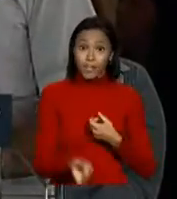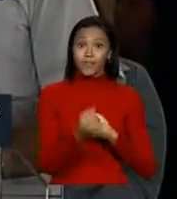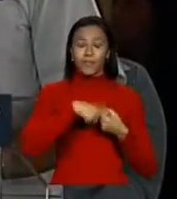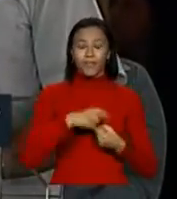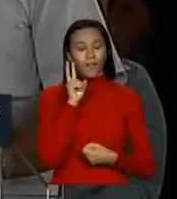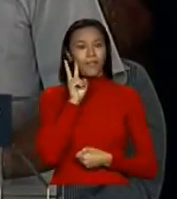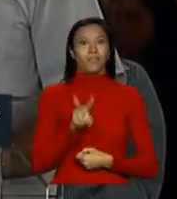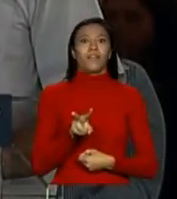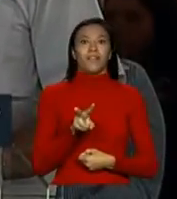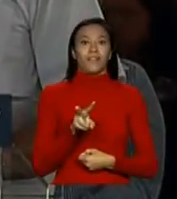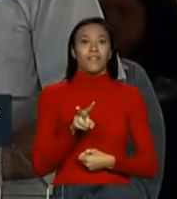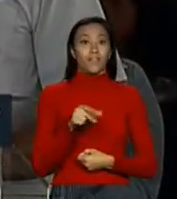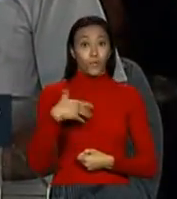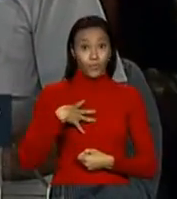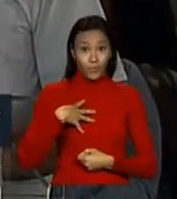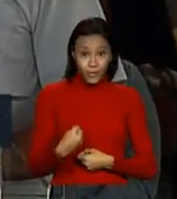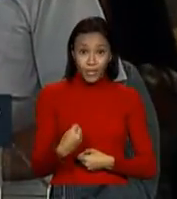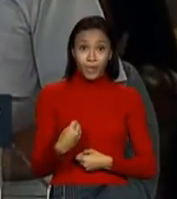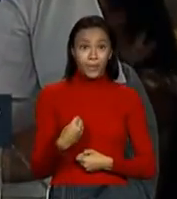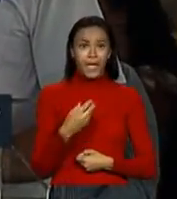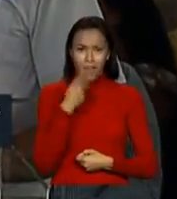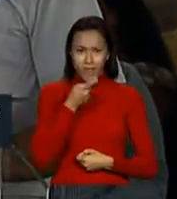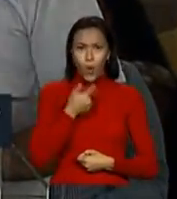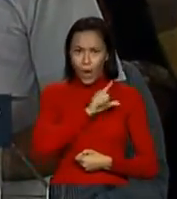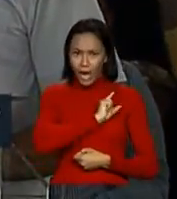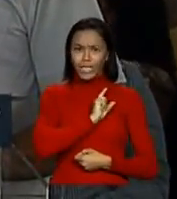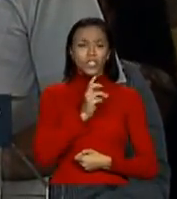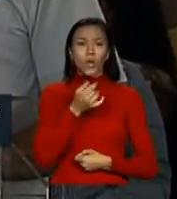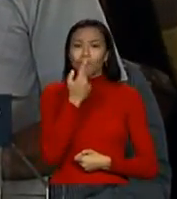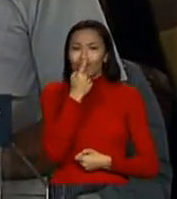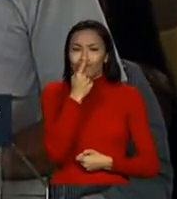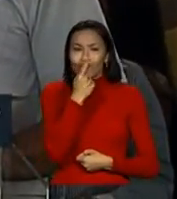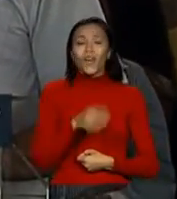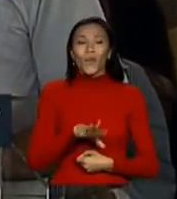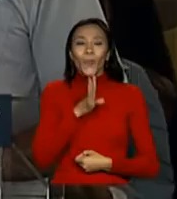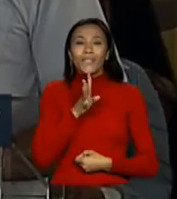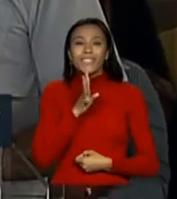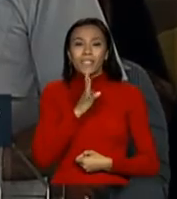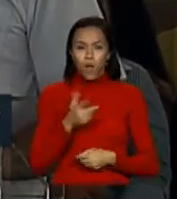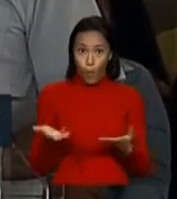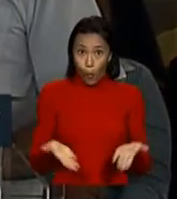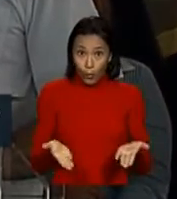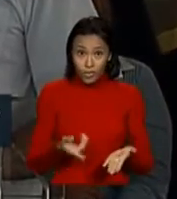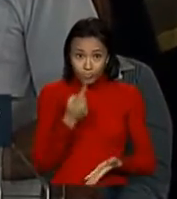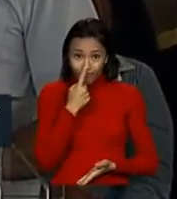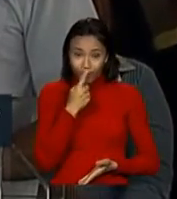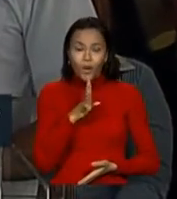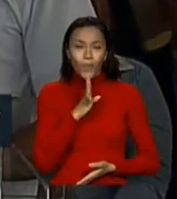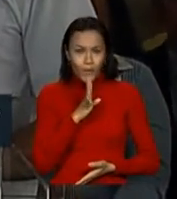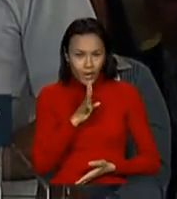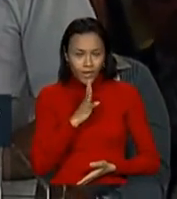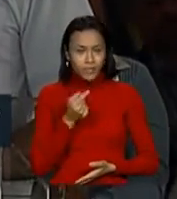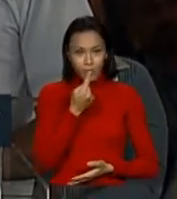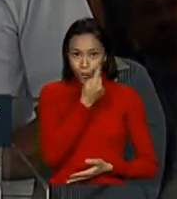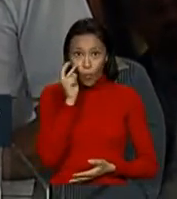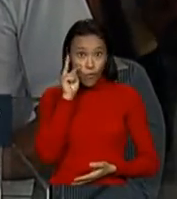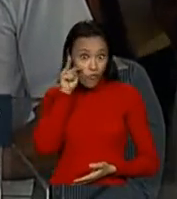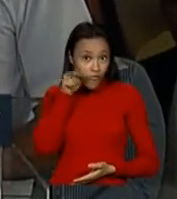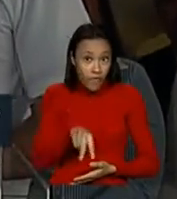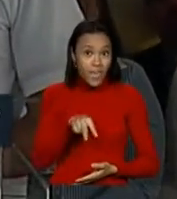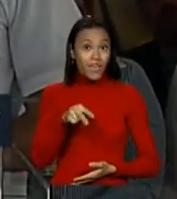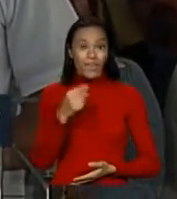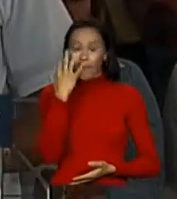a enxergar e o filho que ela falou que só conhecia pelo cheiro hoje ela conhece o filho pelo cheiro pelo